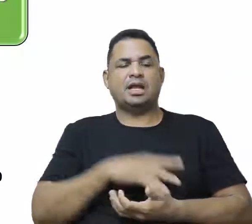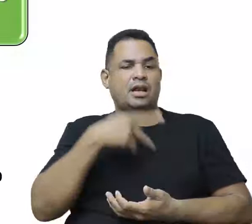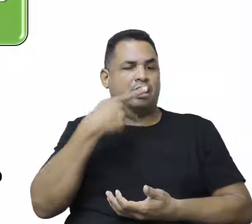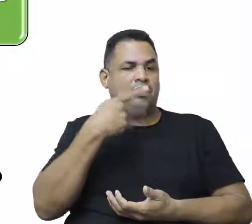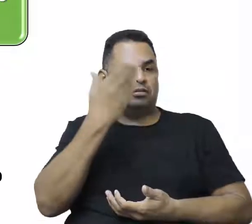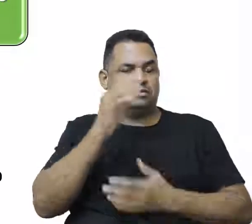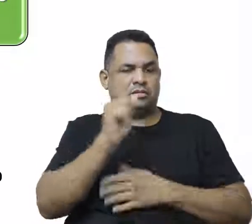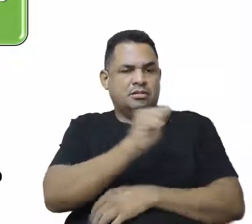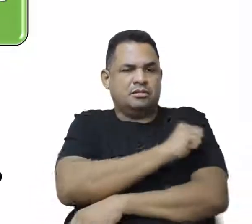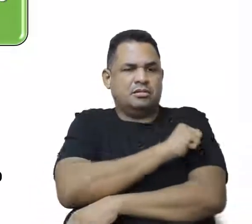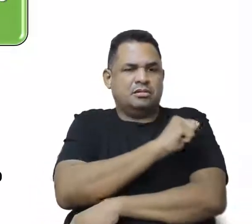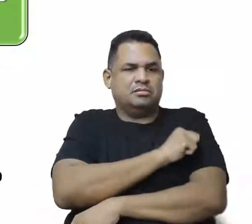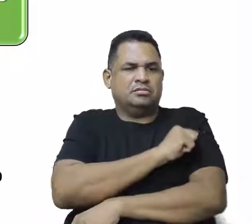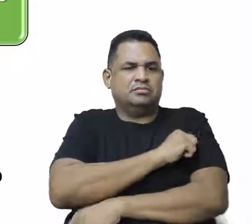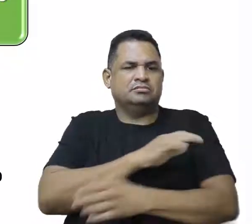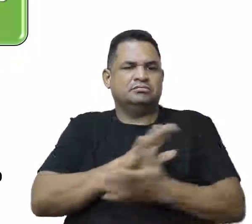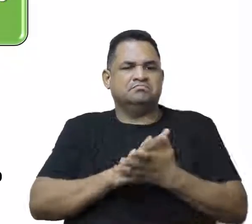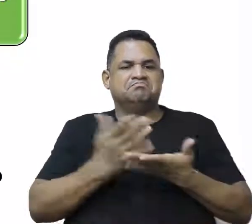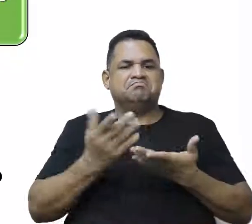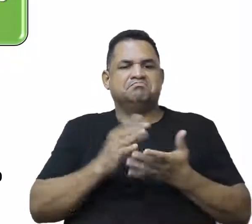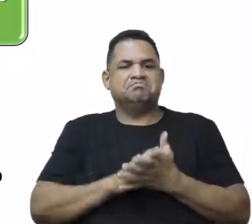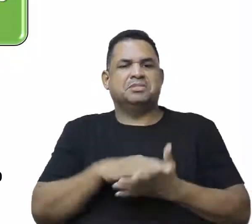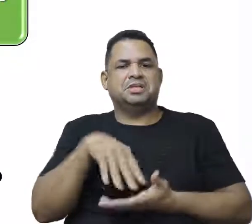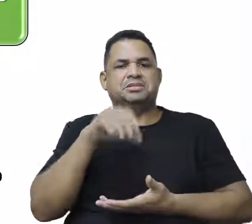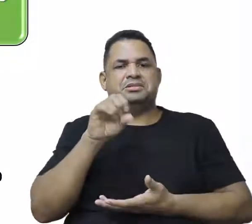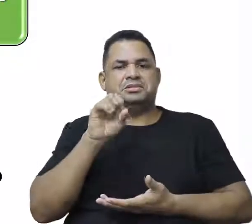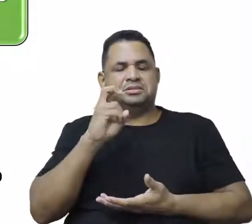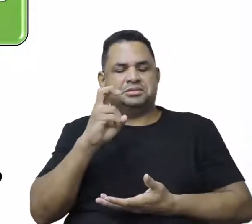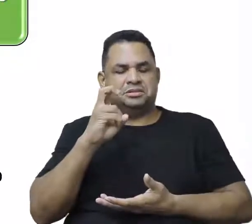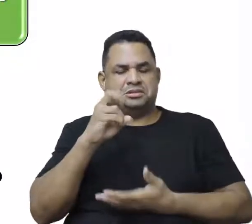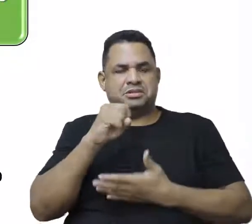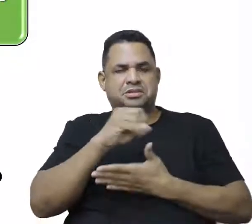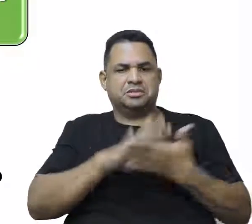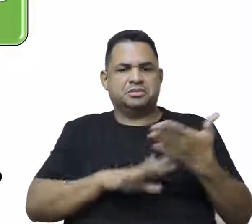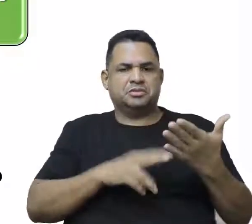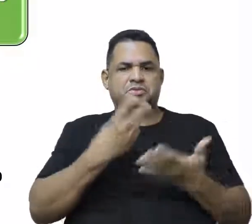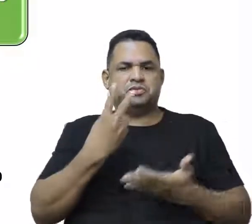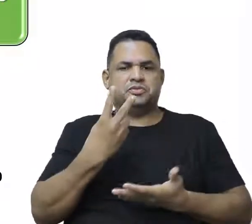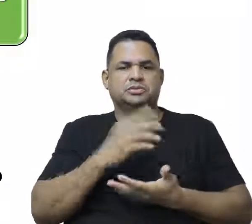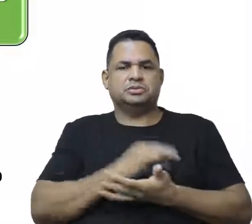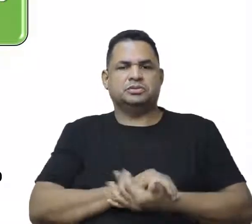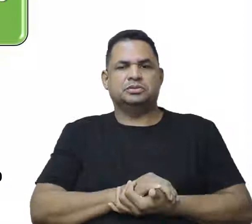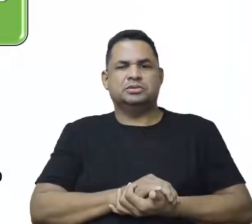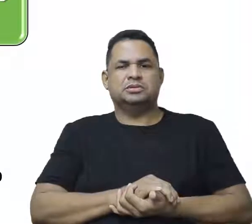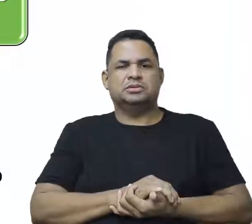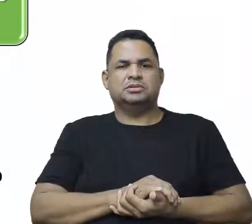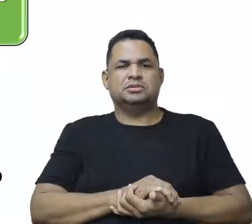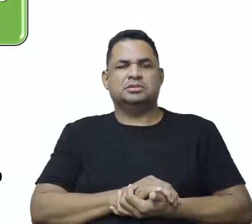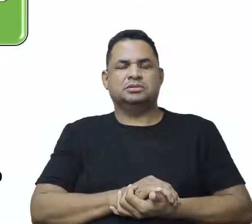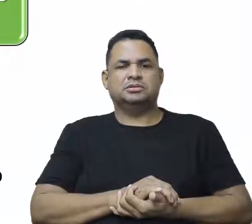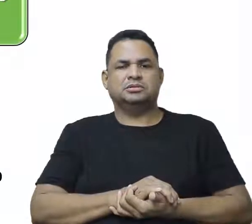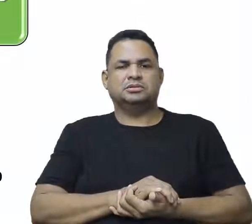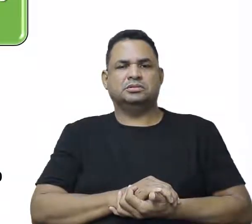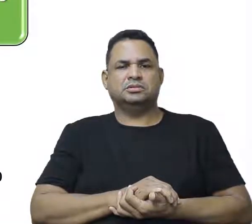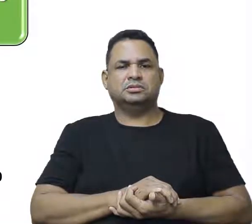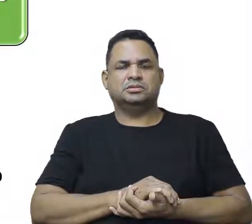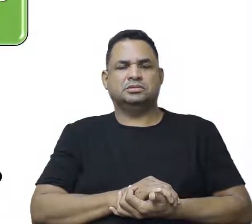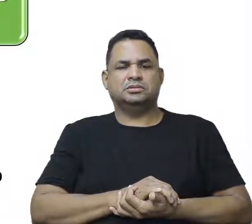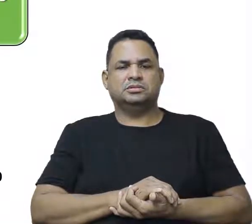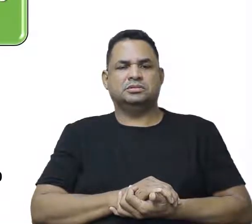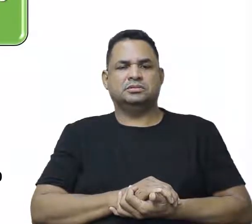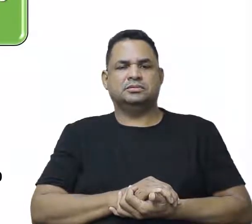para aquele aluno que diz assim, mas só cai 5 questões, só cai 2 questões, não vou estudar não. Não vai me